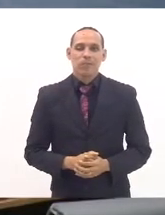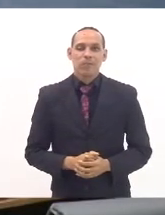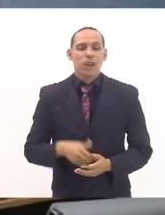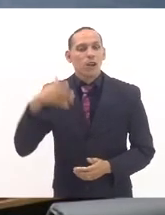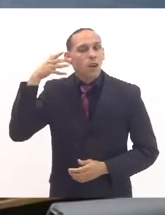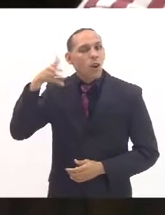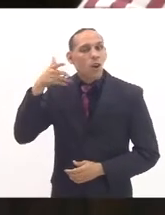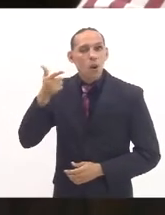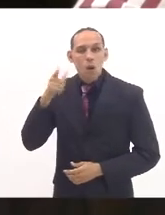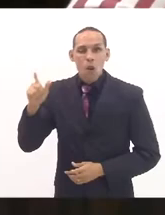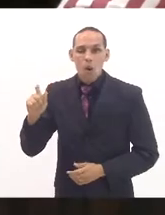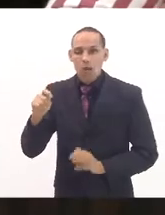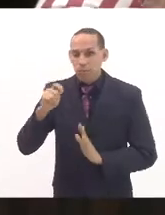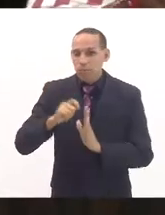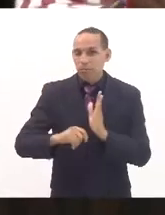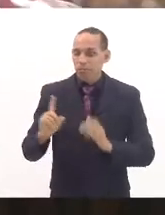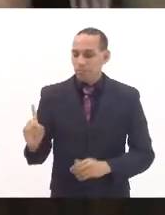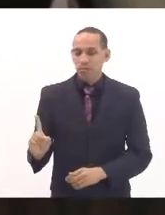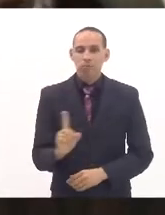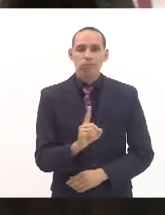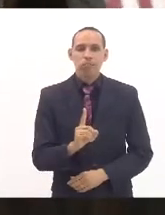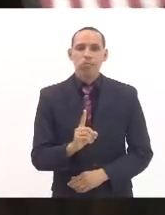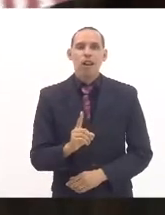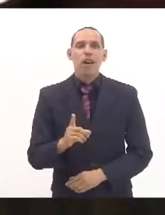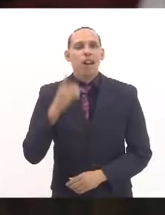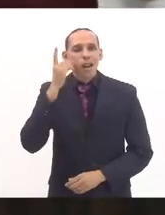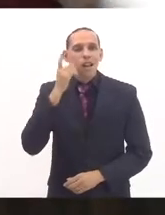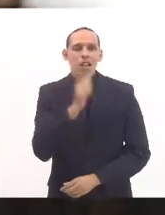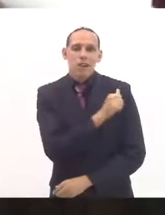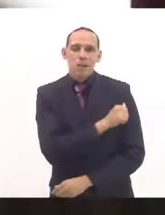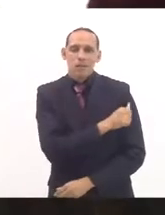Próxima oradora inscrita, nobre deputada enfermeira Rejane.